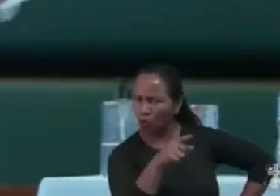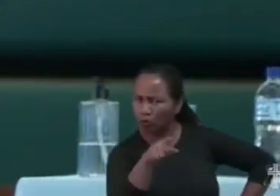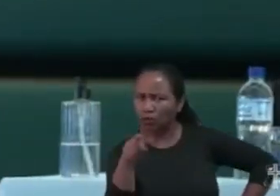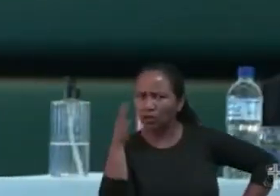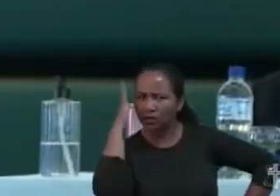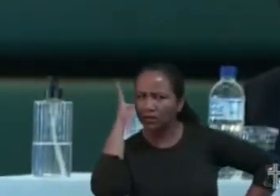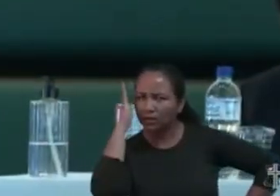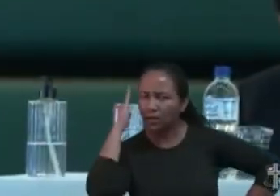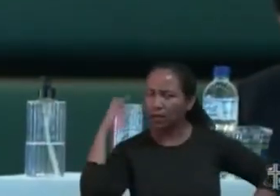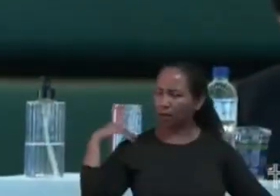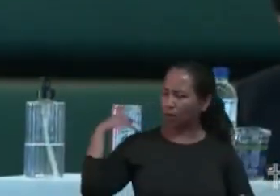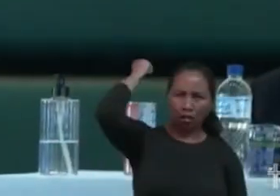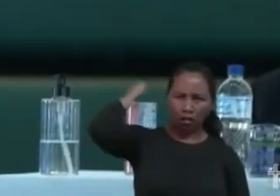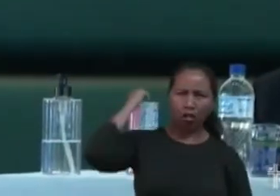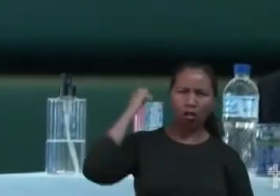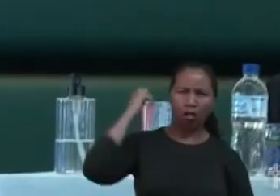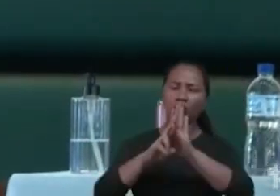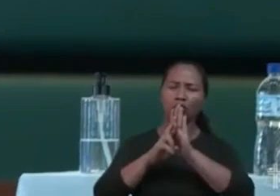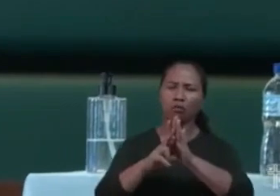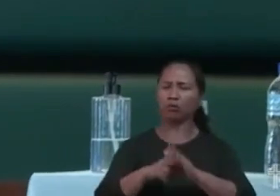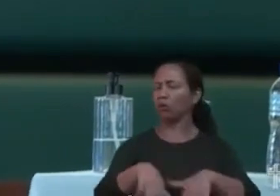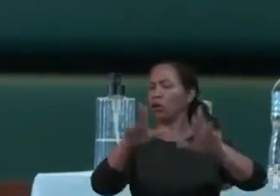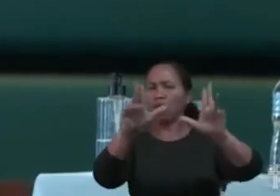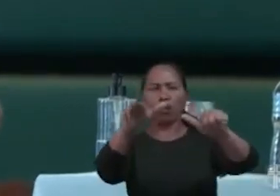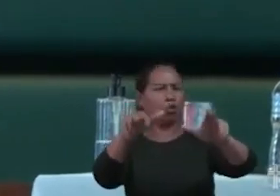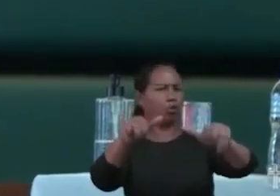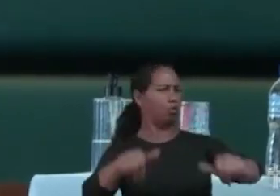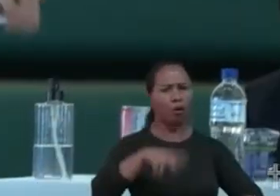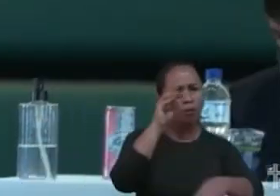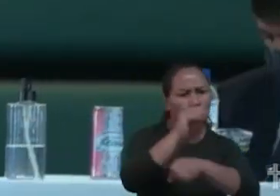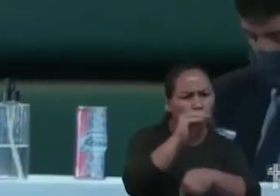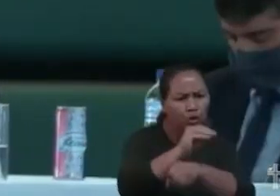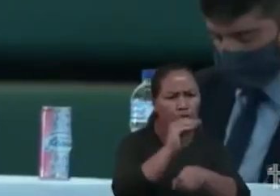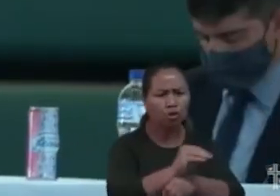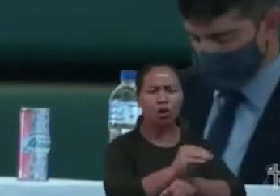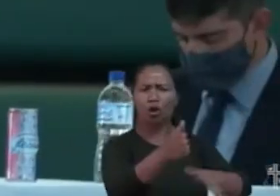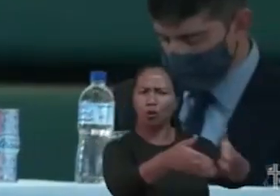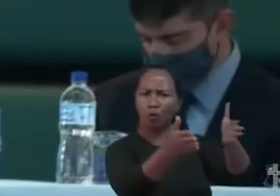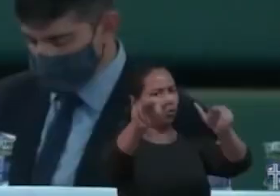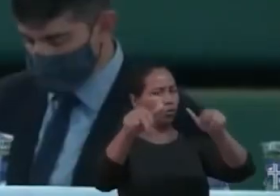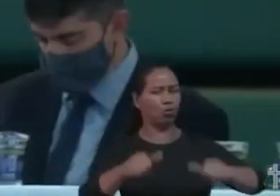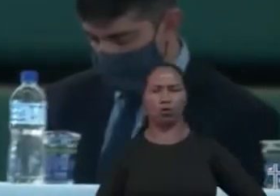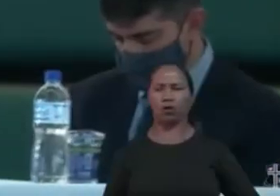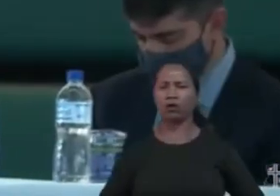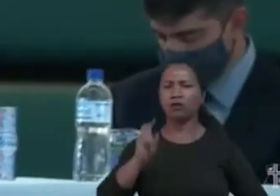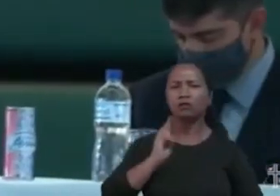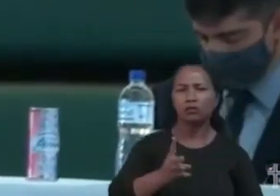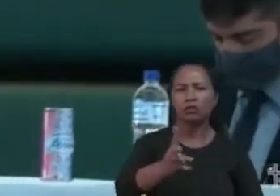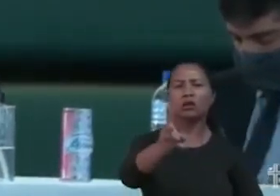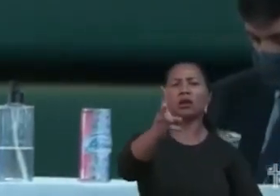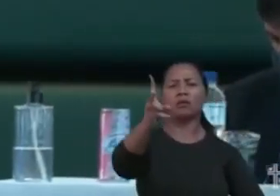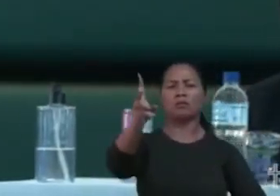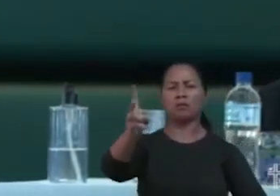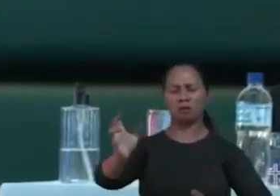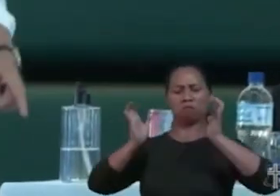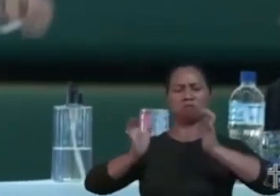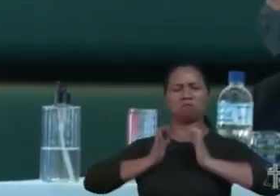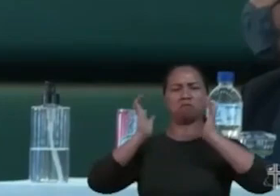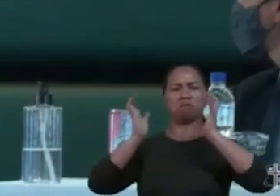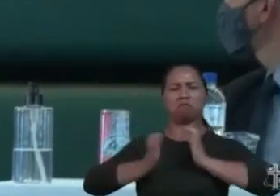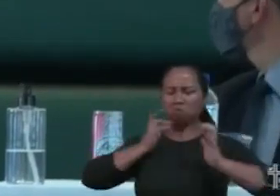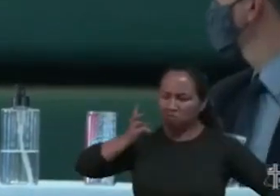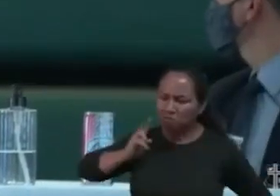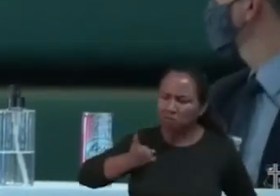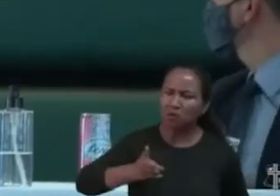Nunca foi Damares pelo Brasil. Nunca foi pelos pobres do Brasil. Sempre foi pelo poder. Sempre foi pela riqueza.